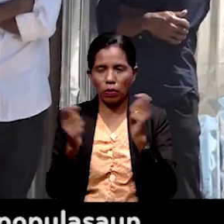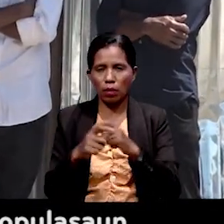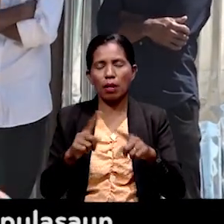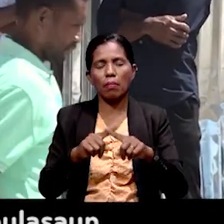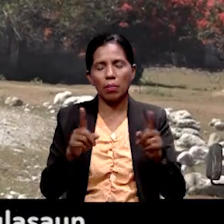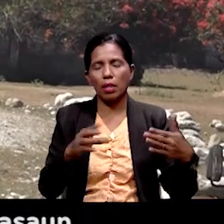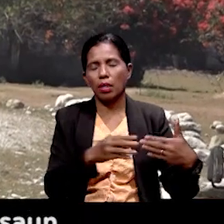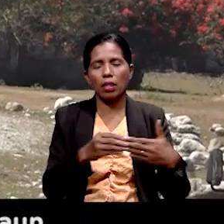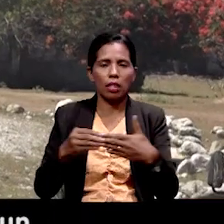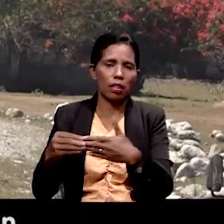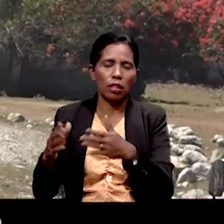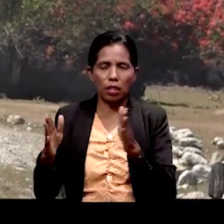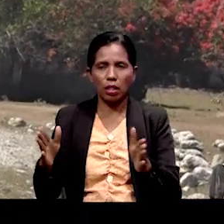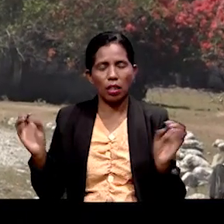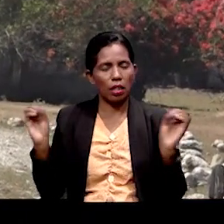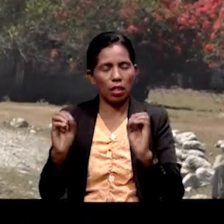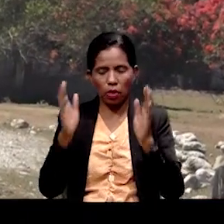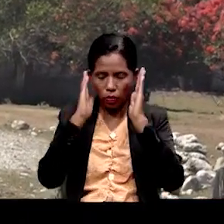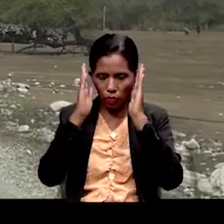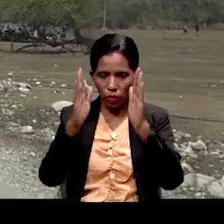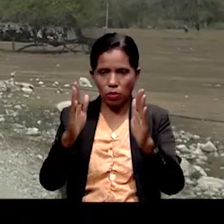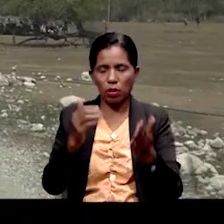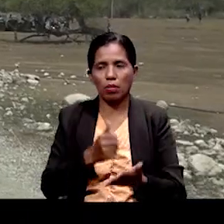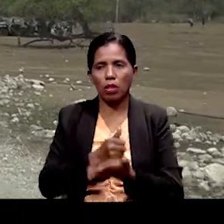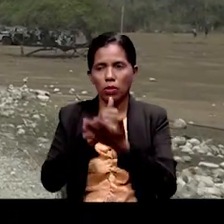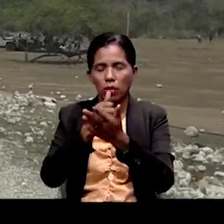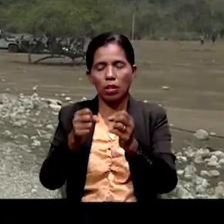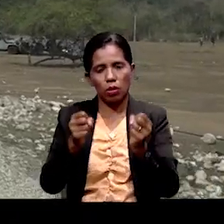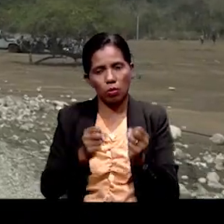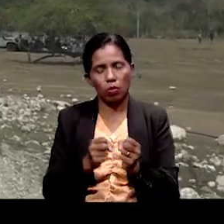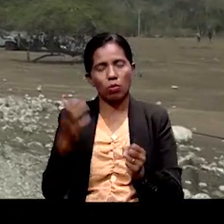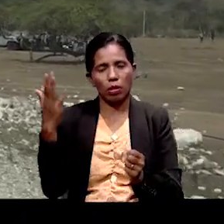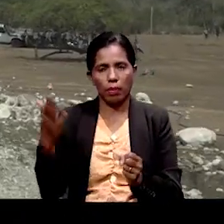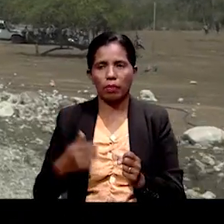insira nunca loke matan ba povo sira iha suku Waimori. Clementino Maia, ZMN.